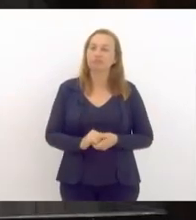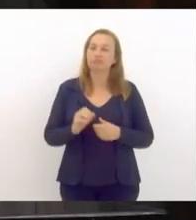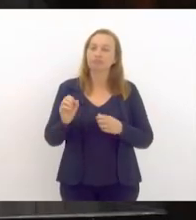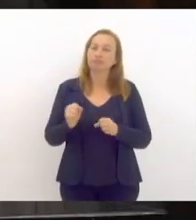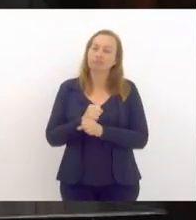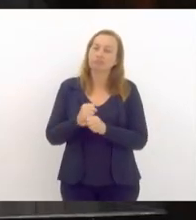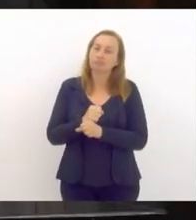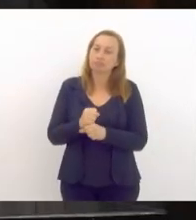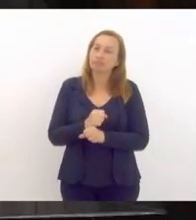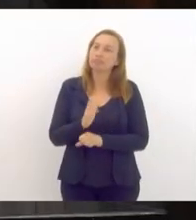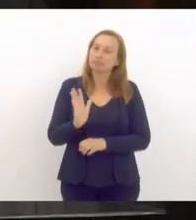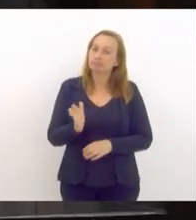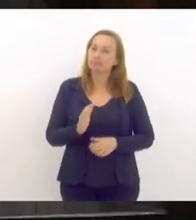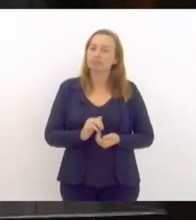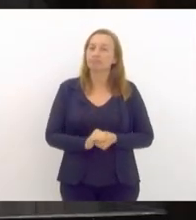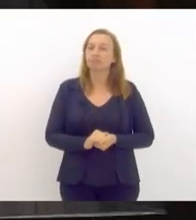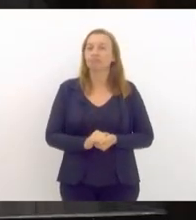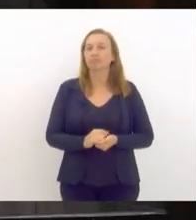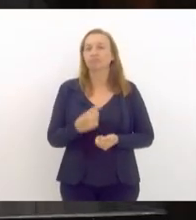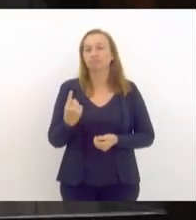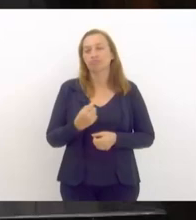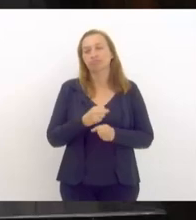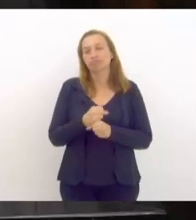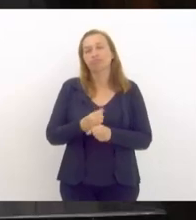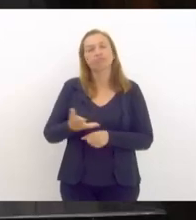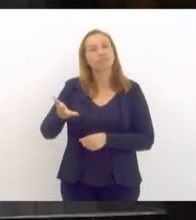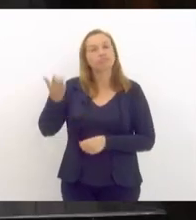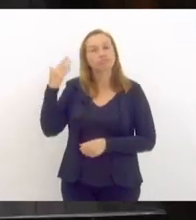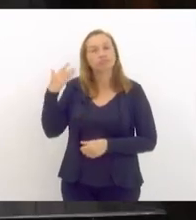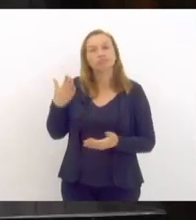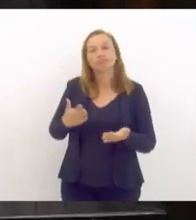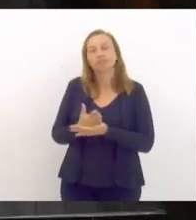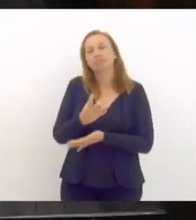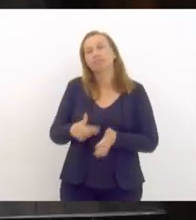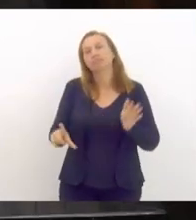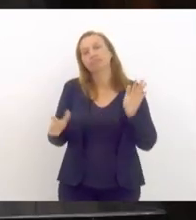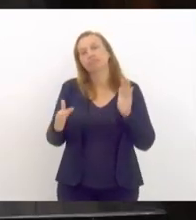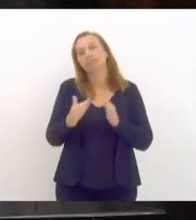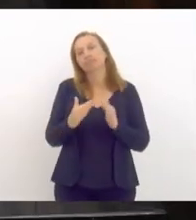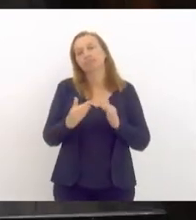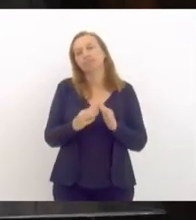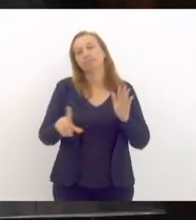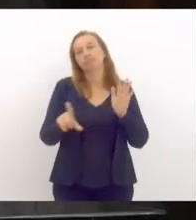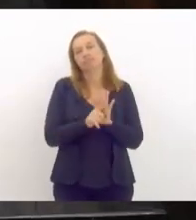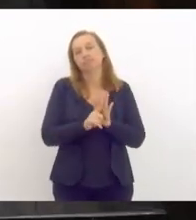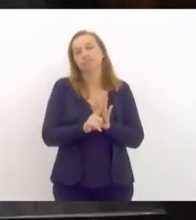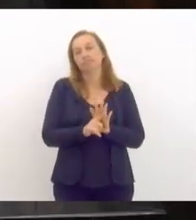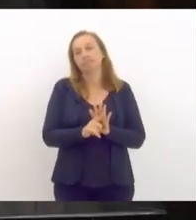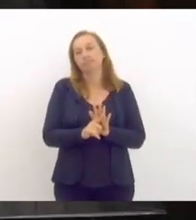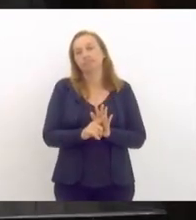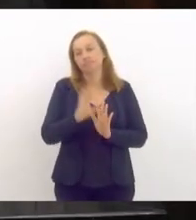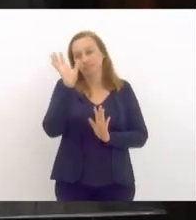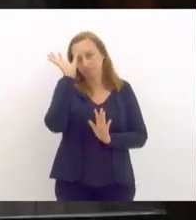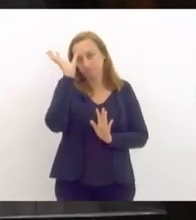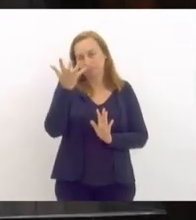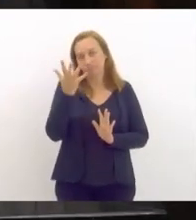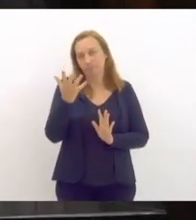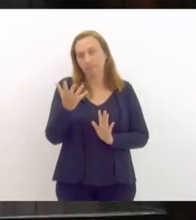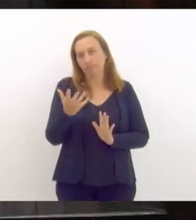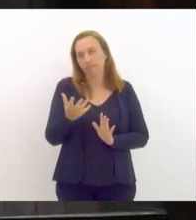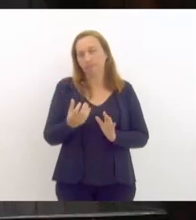muitos anos a gente no ano passado aprovou aqui nessa casa uma lei complementar para dar uma solução definitiva